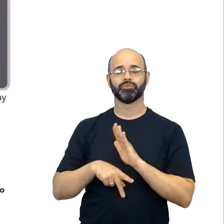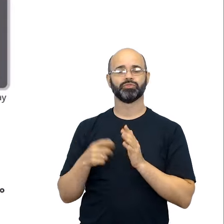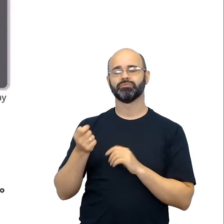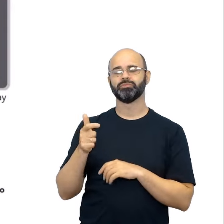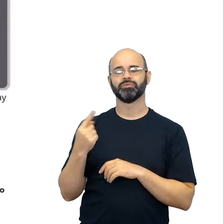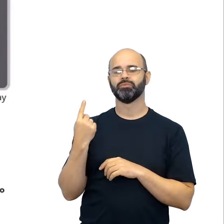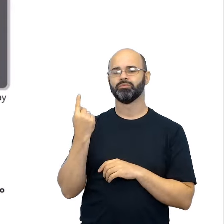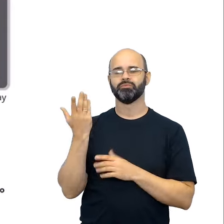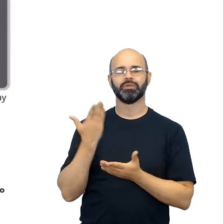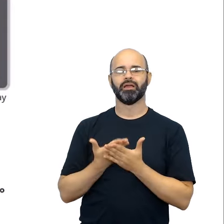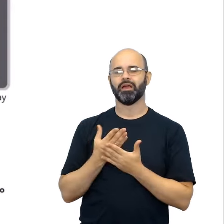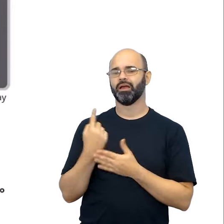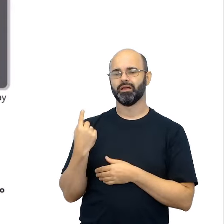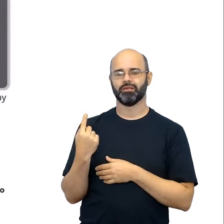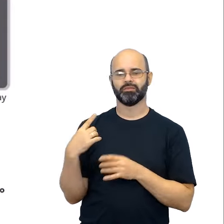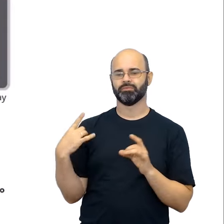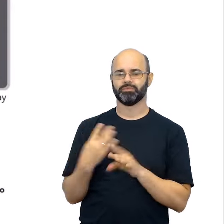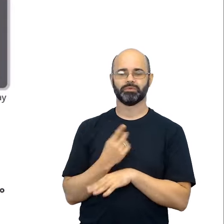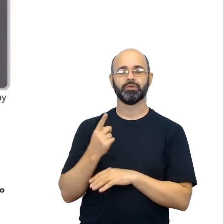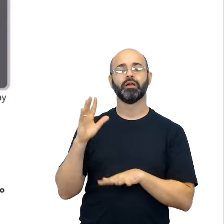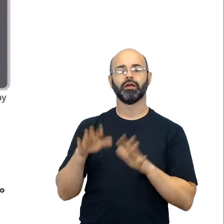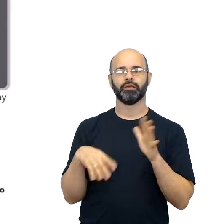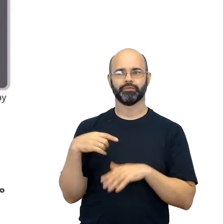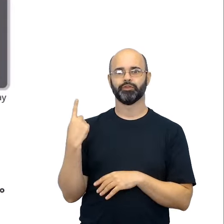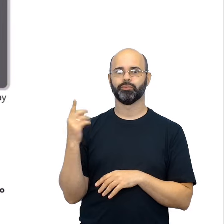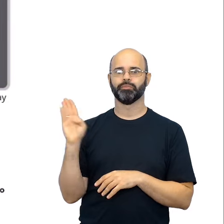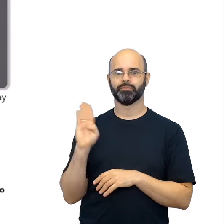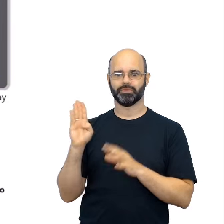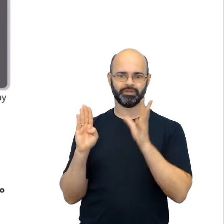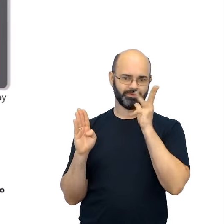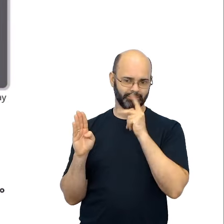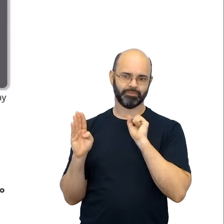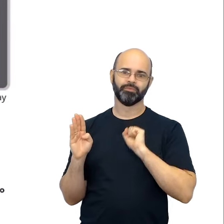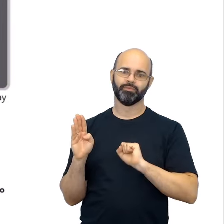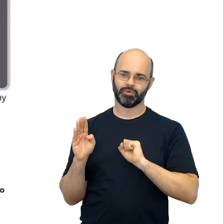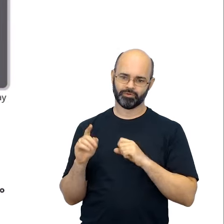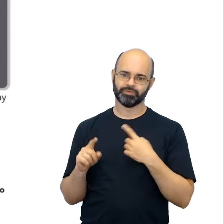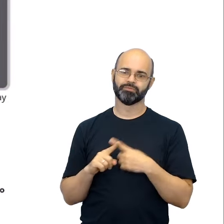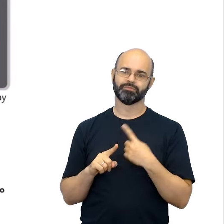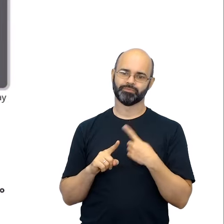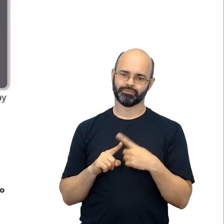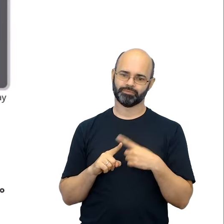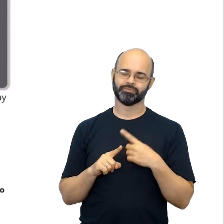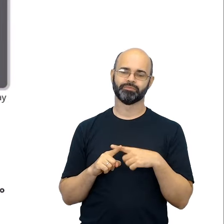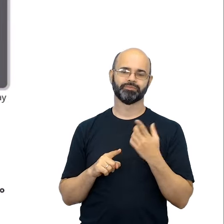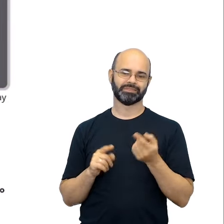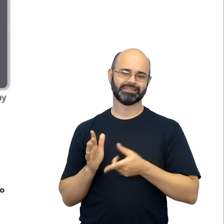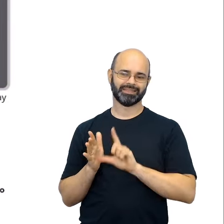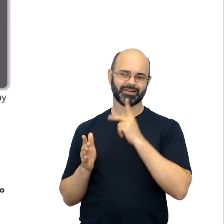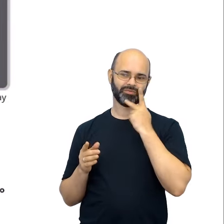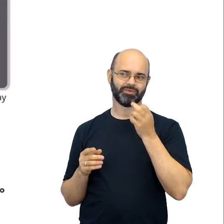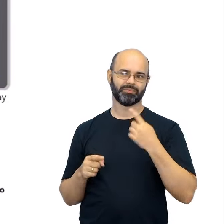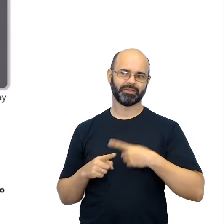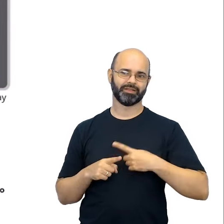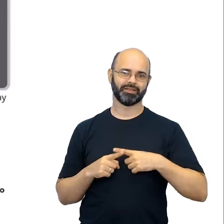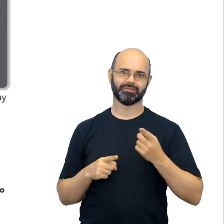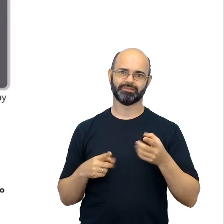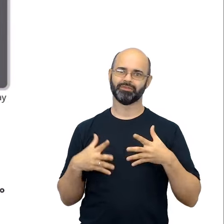uma aula, né? Pode levar, às vezes, até um bimestre todo, porque é uma questão muito, como falou, muito complexa